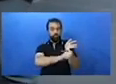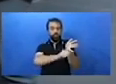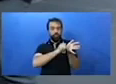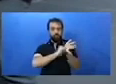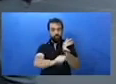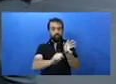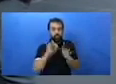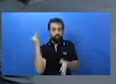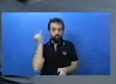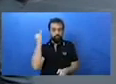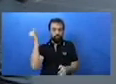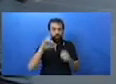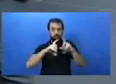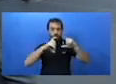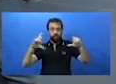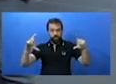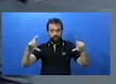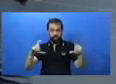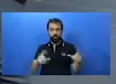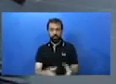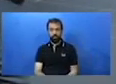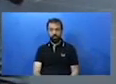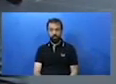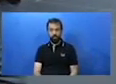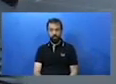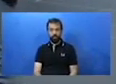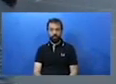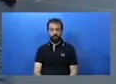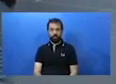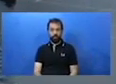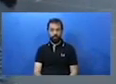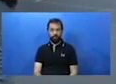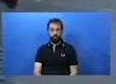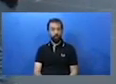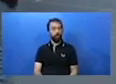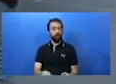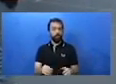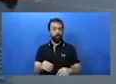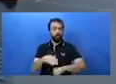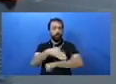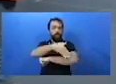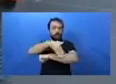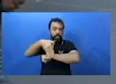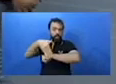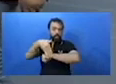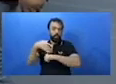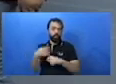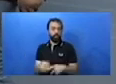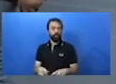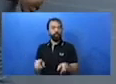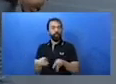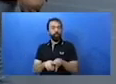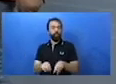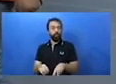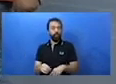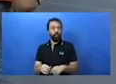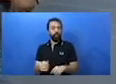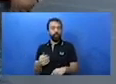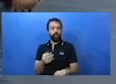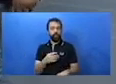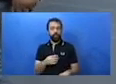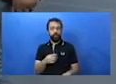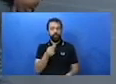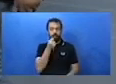faço isso. Tá, mas se você não faz, você vai começar a fazer a partir de agora. Deixa uma reguinha aí do lado, deixa um lápis, uma caneta. Se o seu